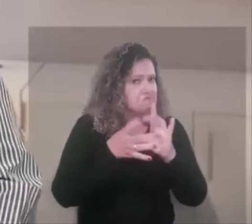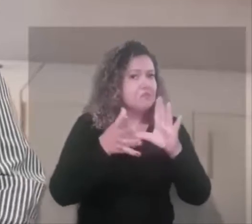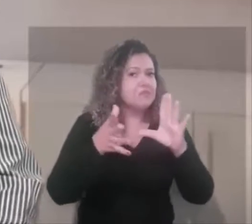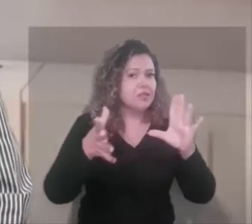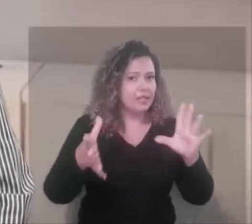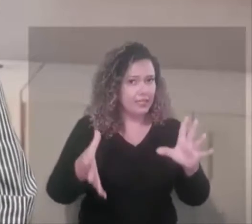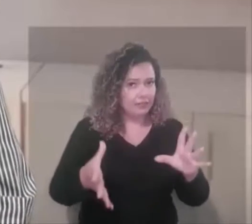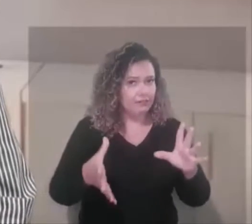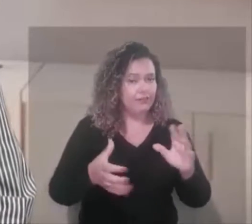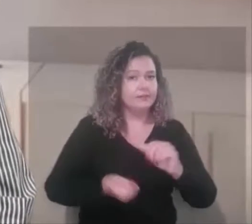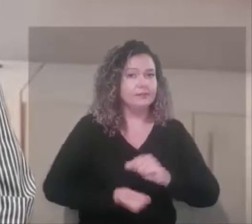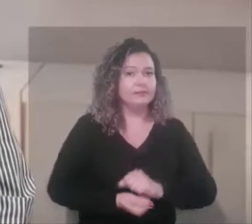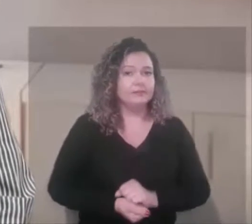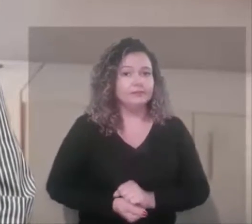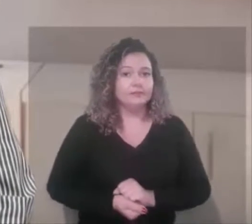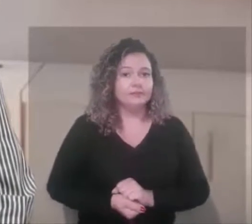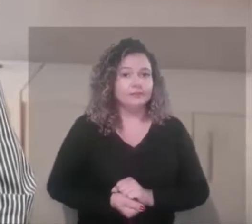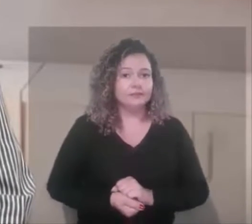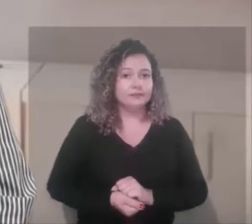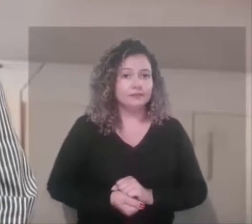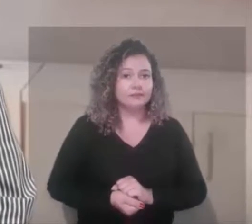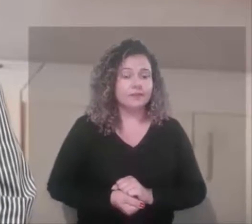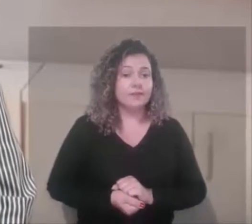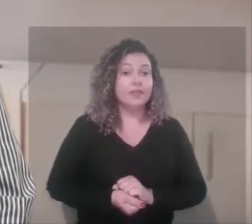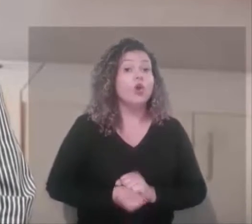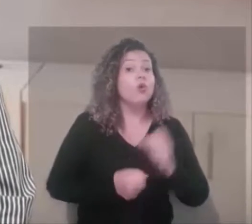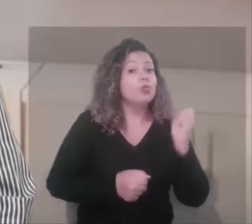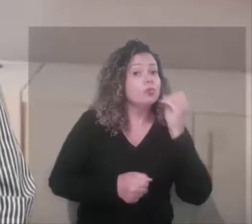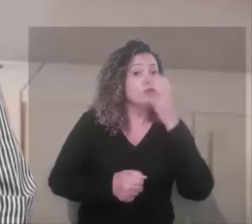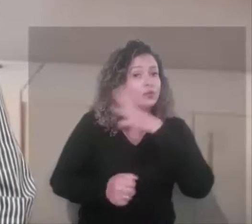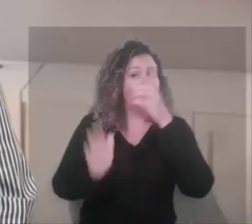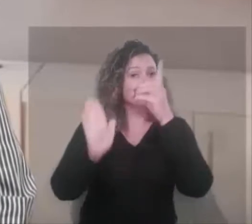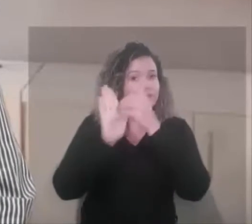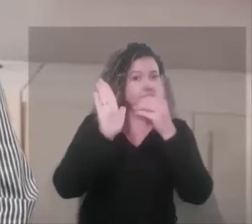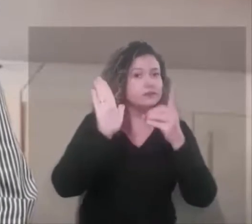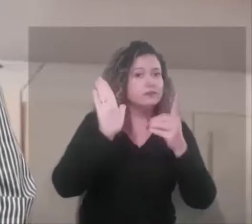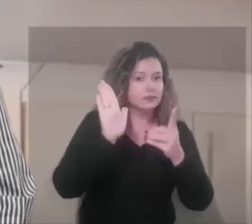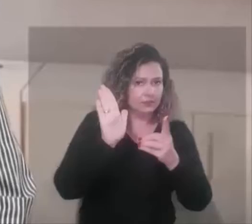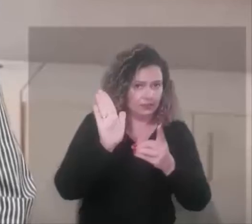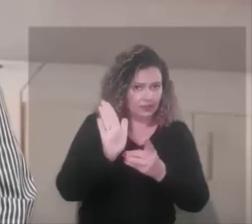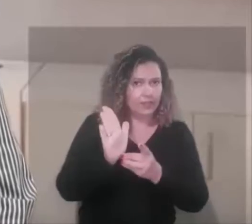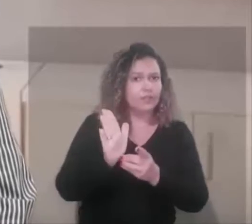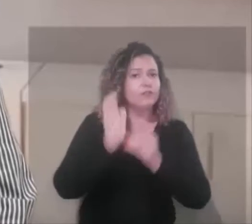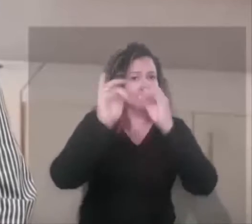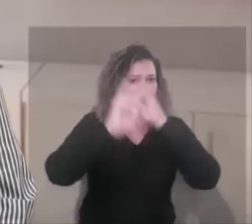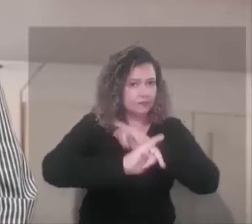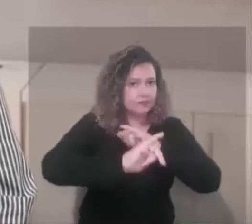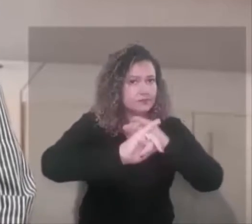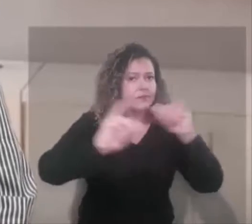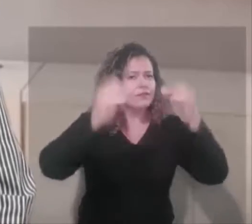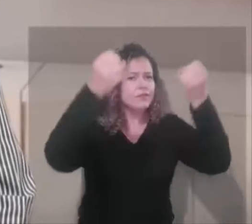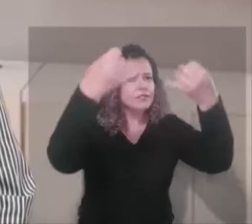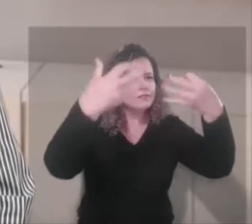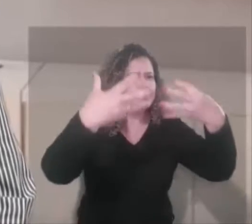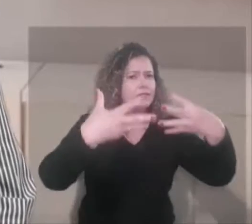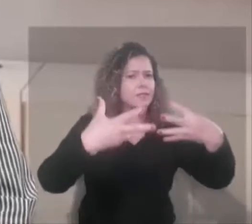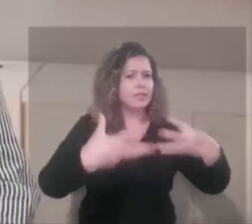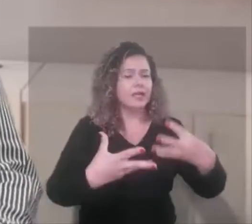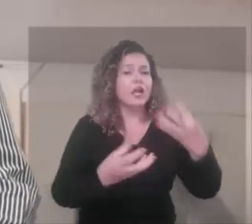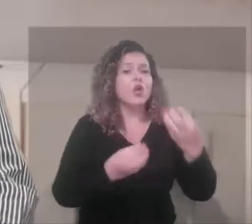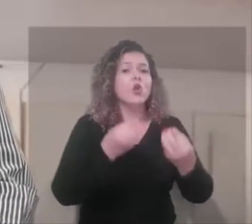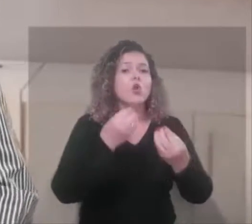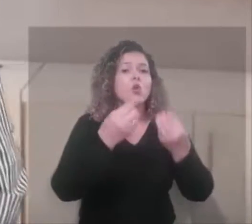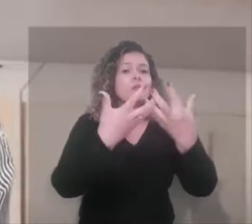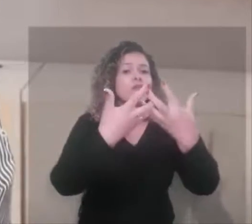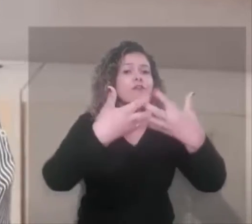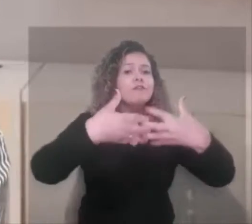violão e sem cobrança de ingressos. Um novo decreto municipal detalhando o protocolo de funcionamento das atividades econômicas